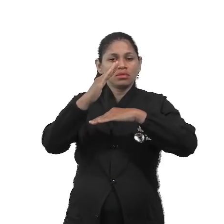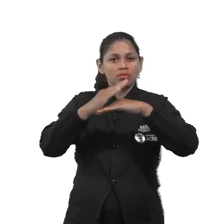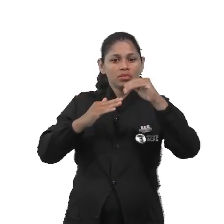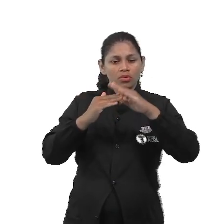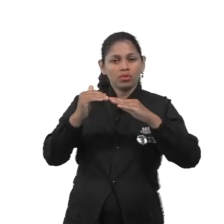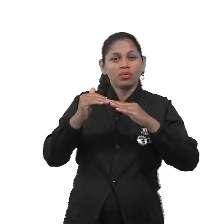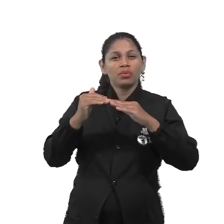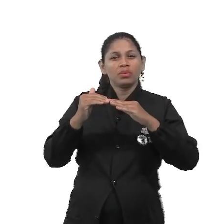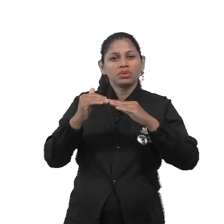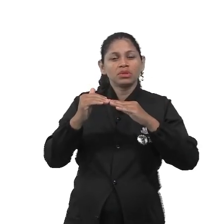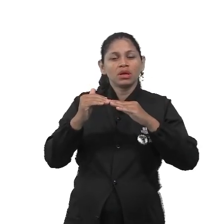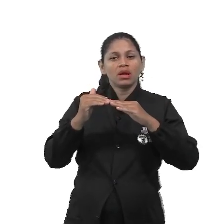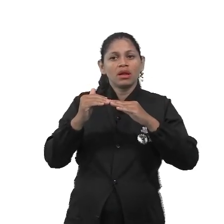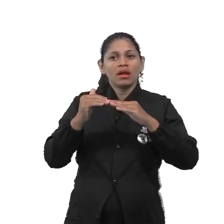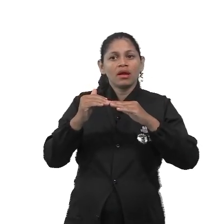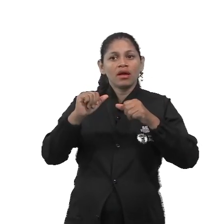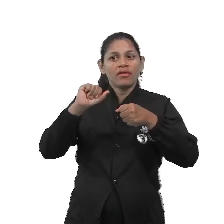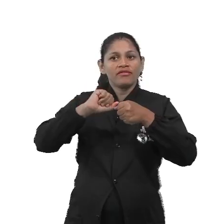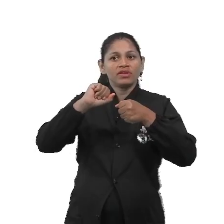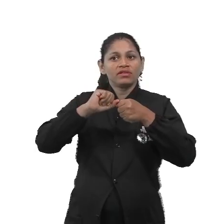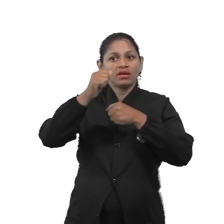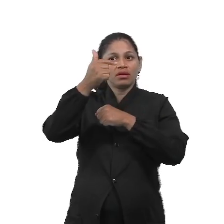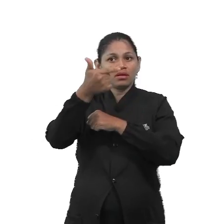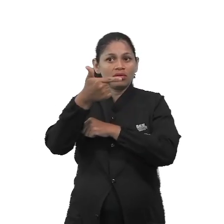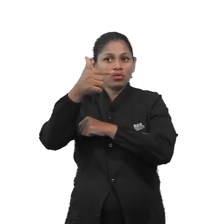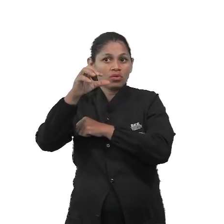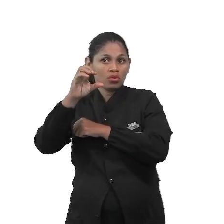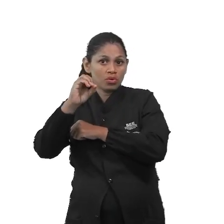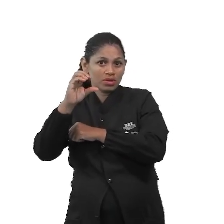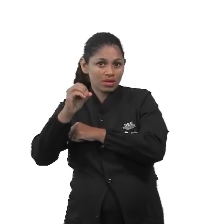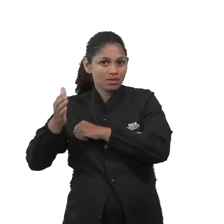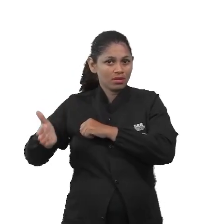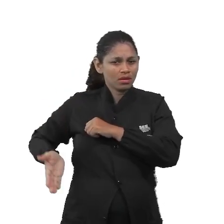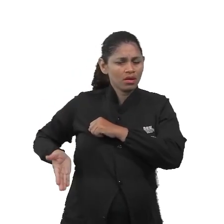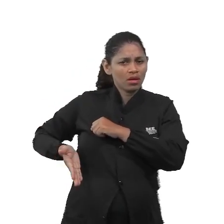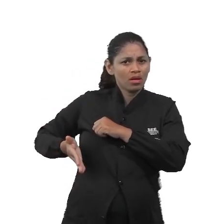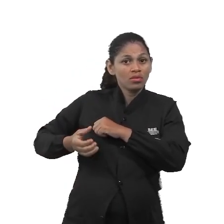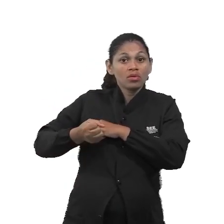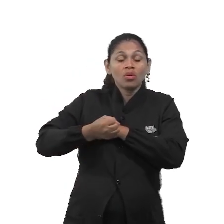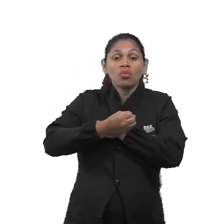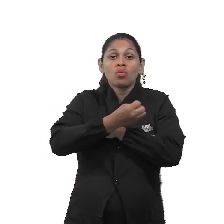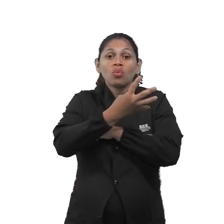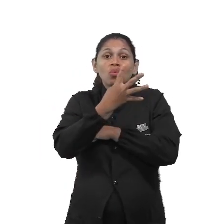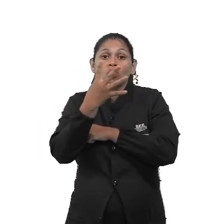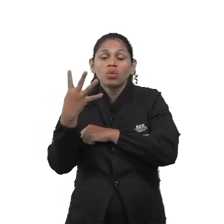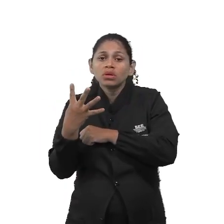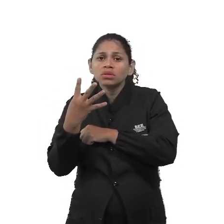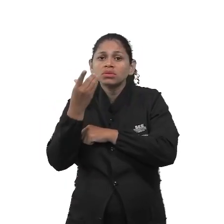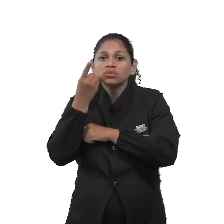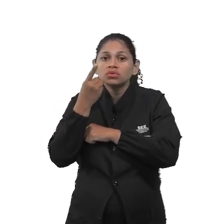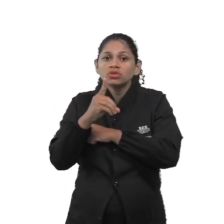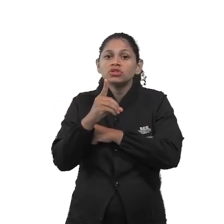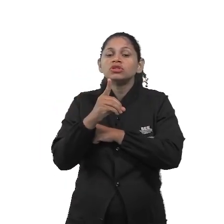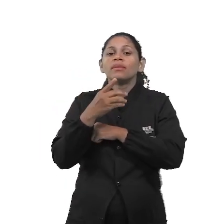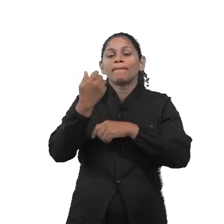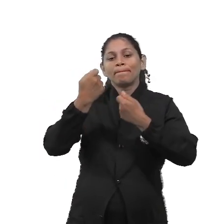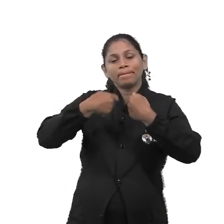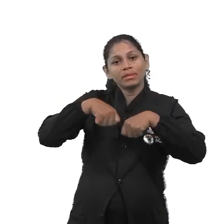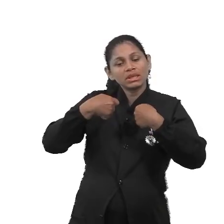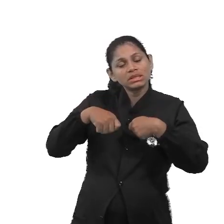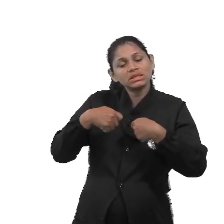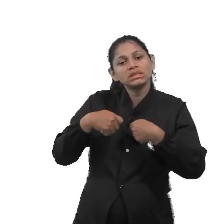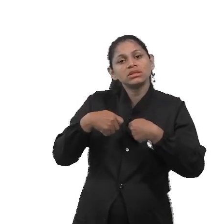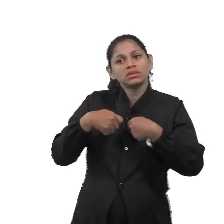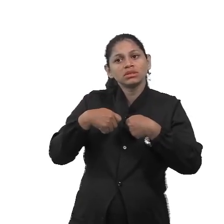menos funcionários vão precisar de mais ou menos dias? Mais dias, ok? Professor, por que eu